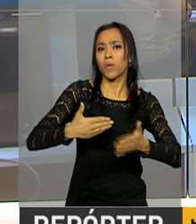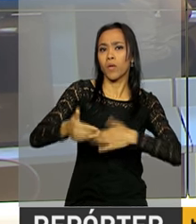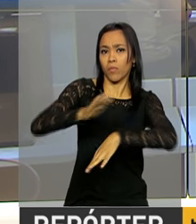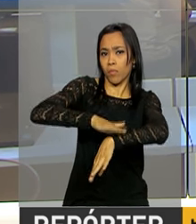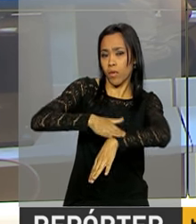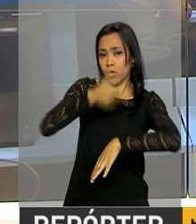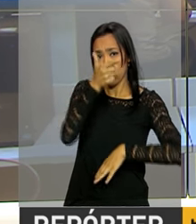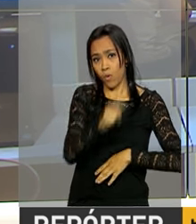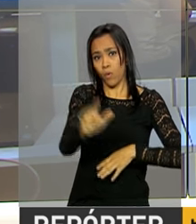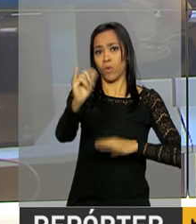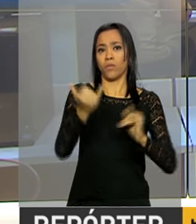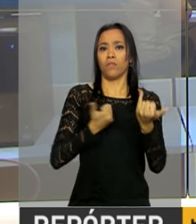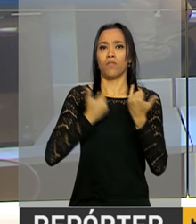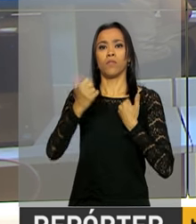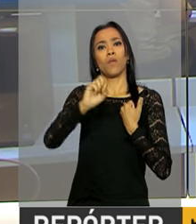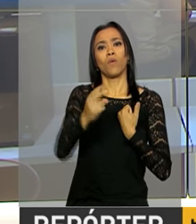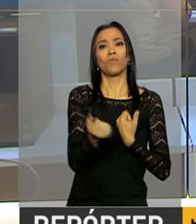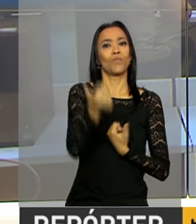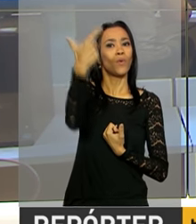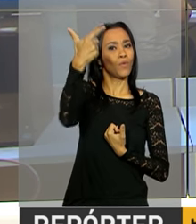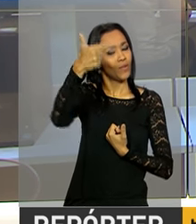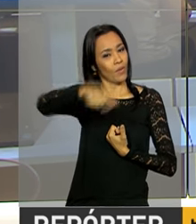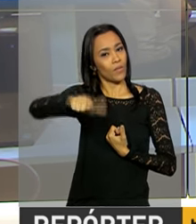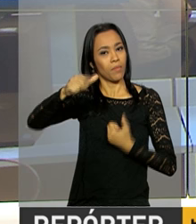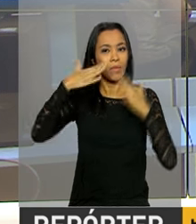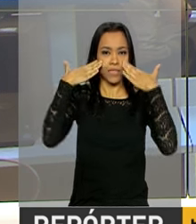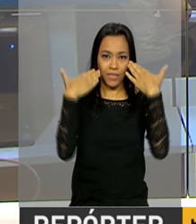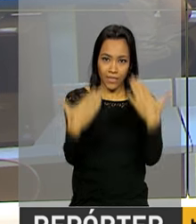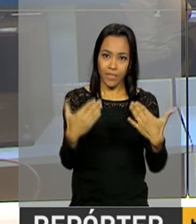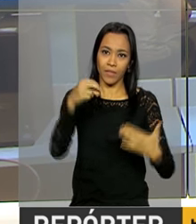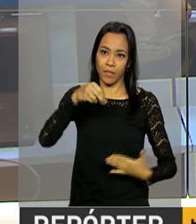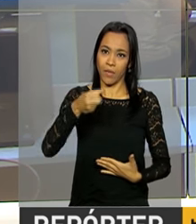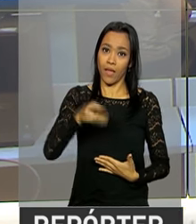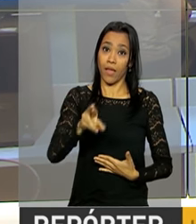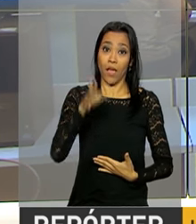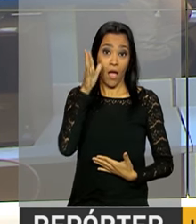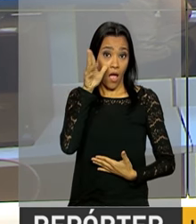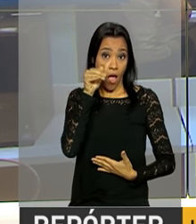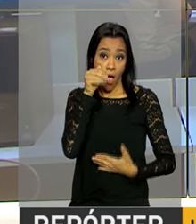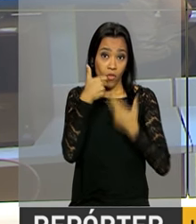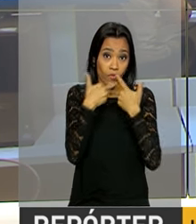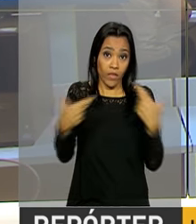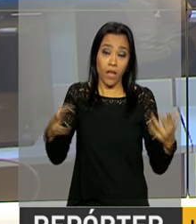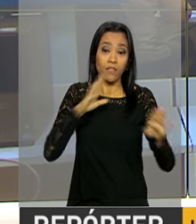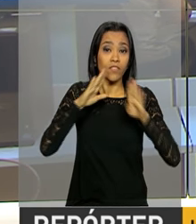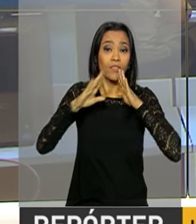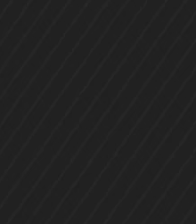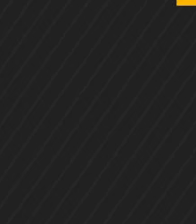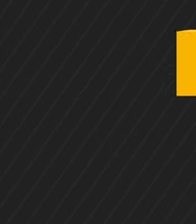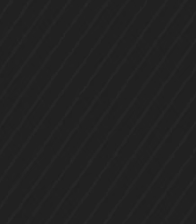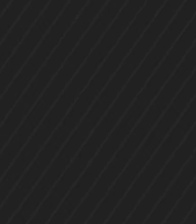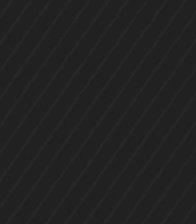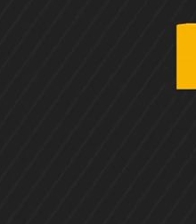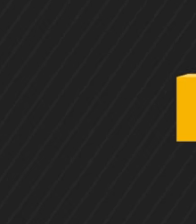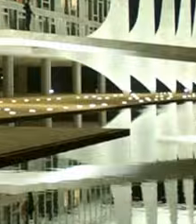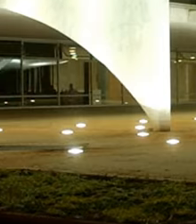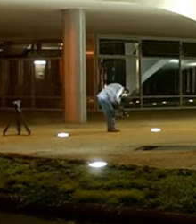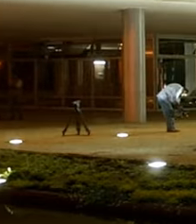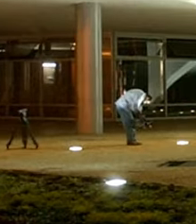momento com outras informações ou ao meio-dia na próxima edição do Repórter NBR. Acompanhe também as novidades em nossas redes